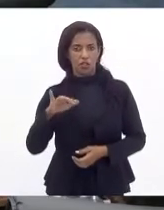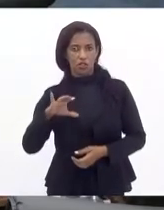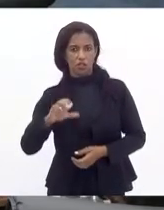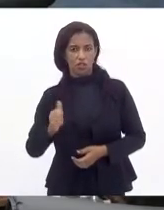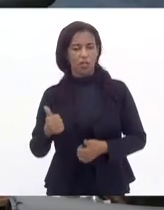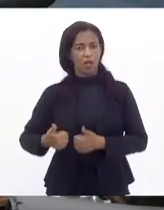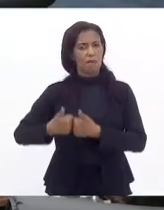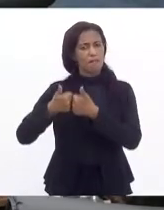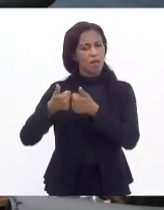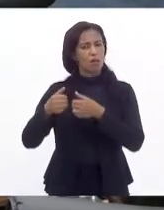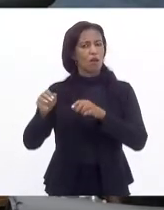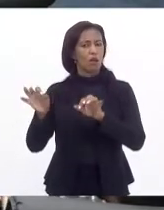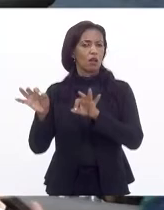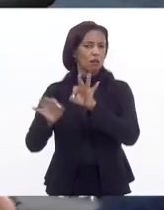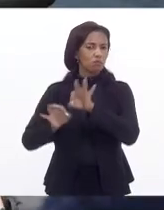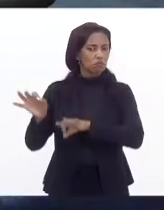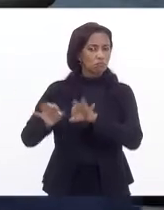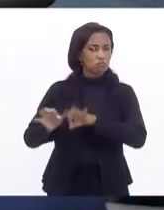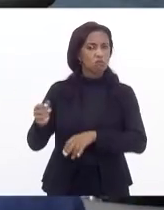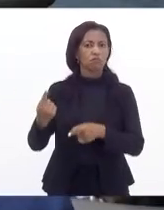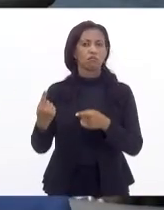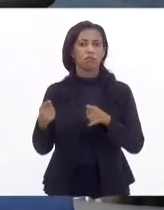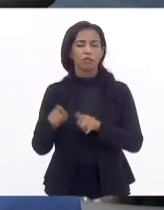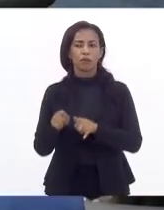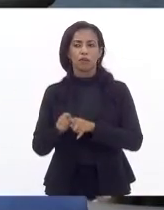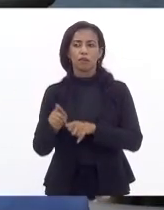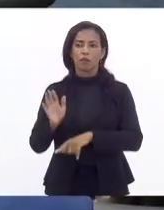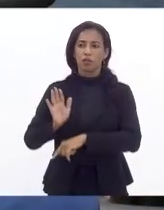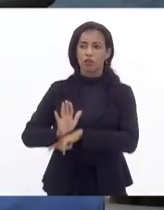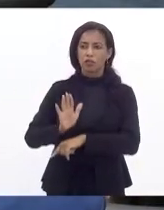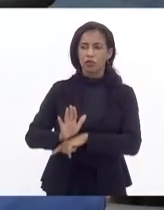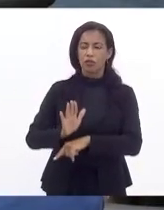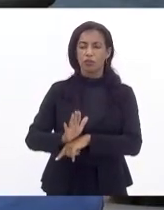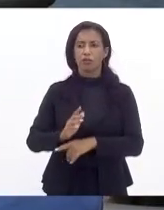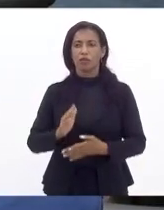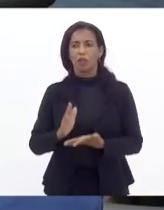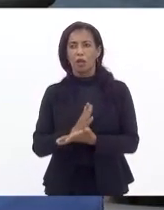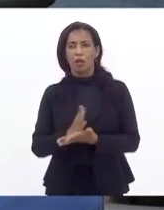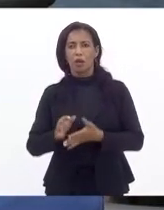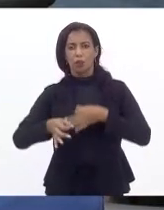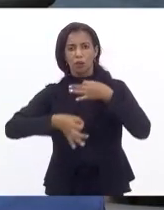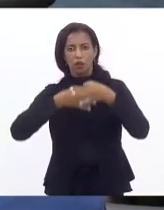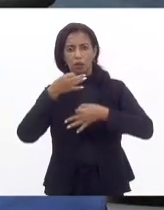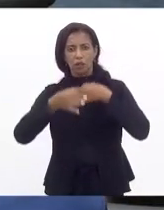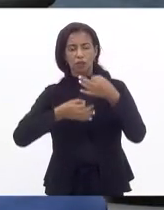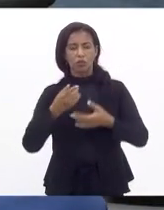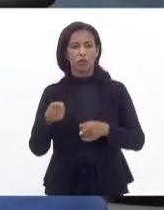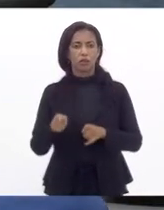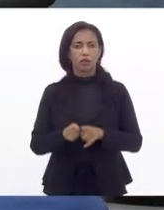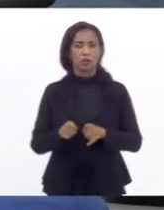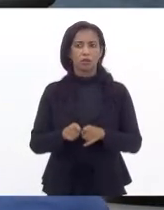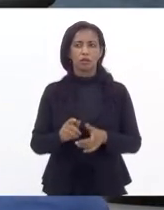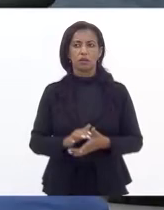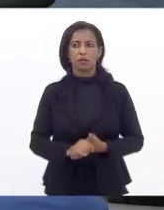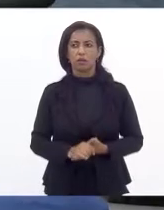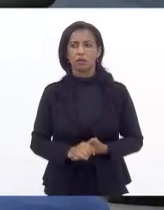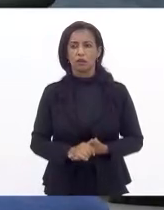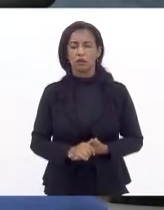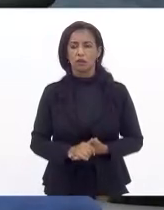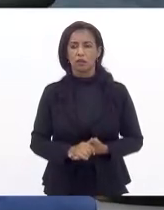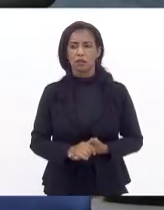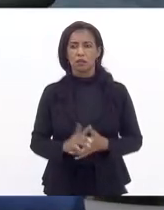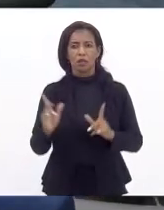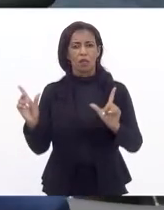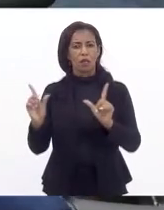a redação, afinam e reajustam algumas questões ali, uma vez que também